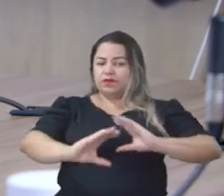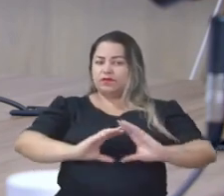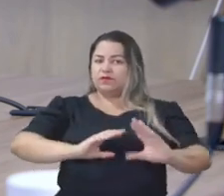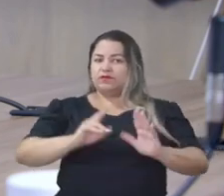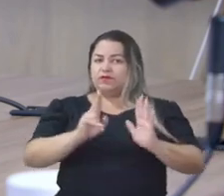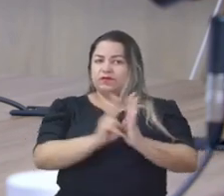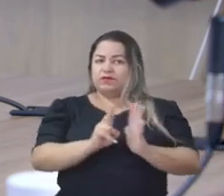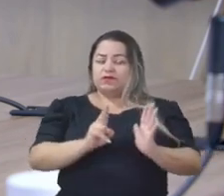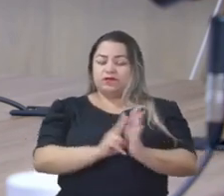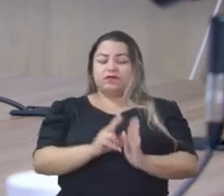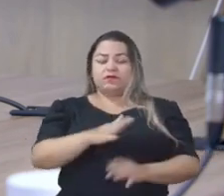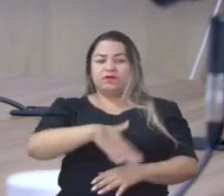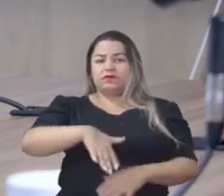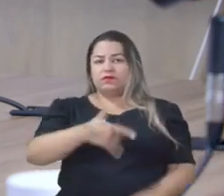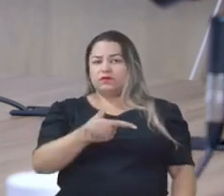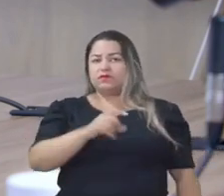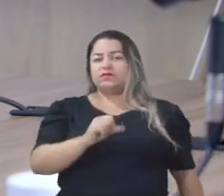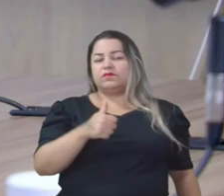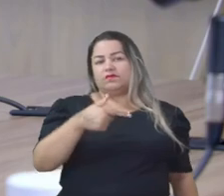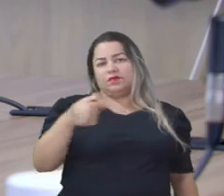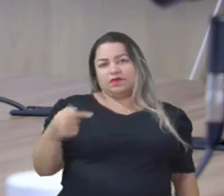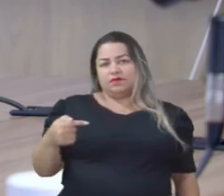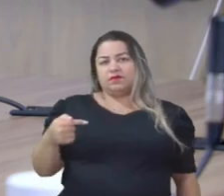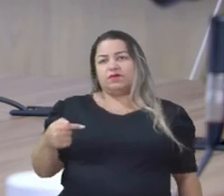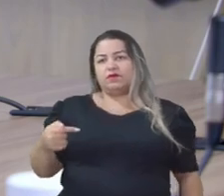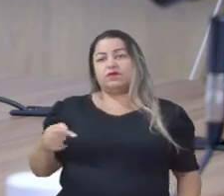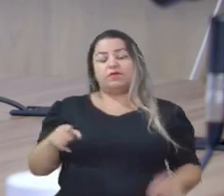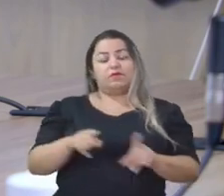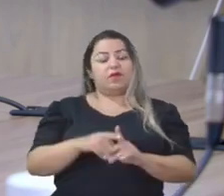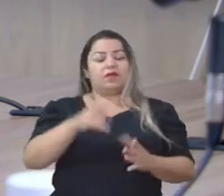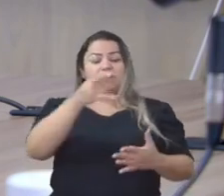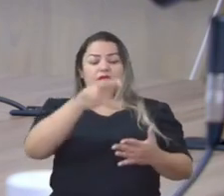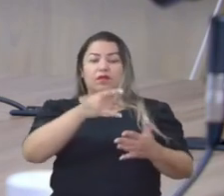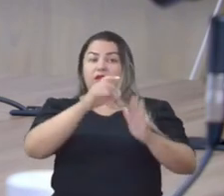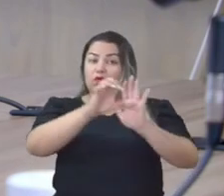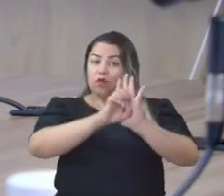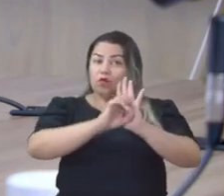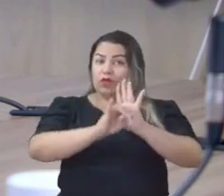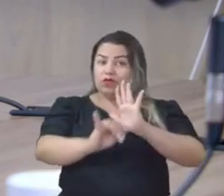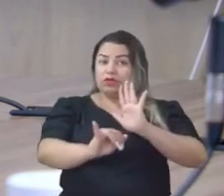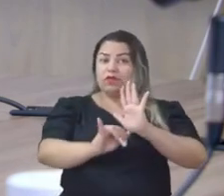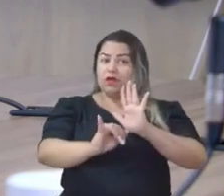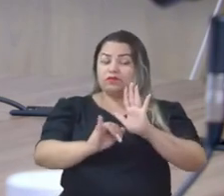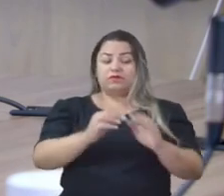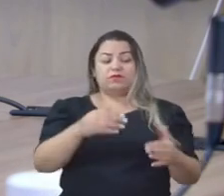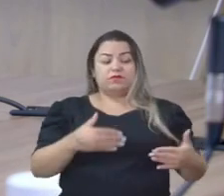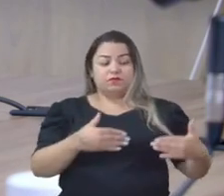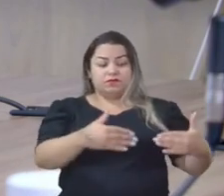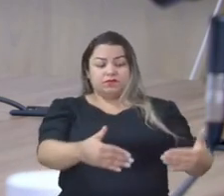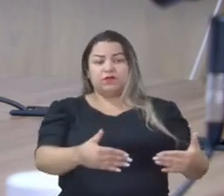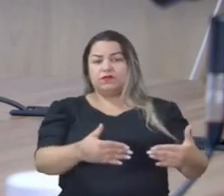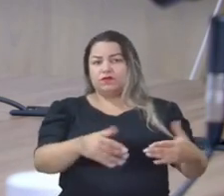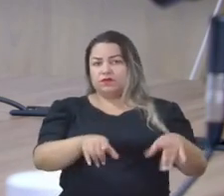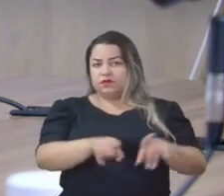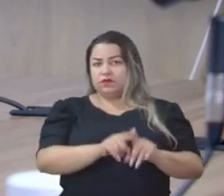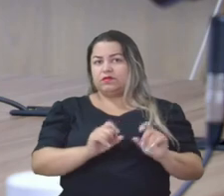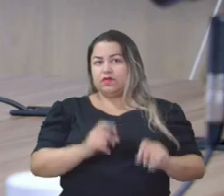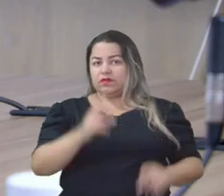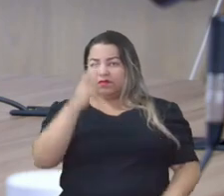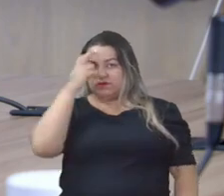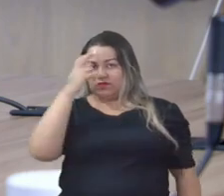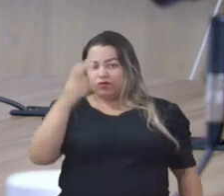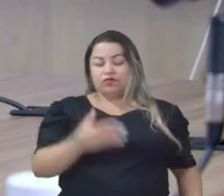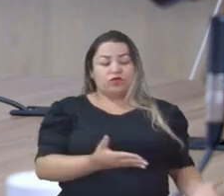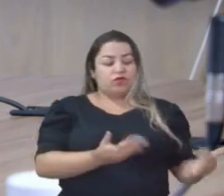povos indígenas ali em 2017, por meio de inclusive um edital do Ministério da Cultura, chamado Juventude Vlogueira. E aí,